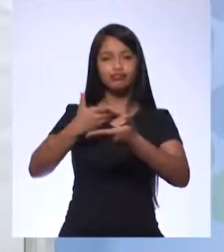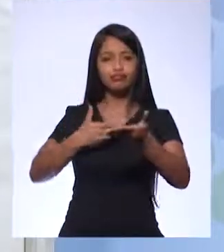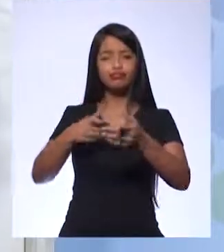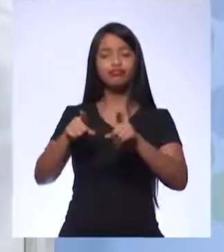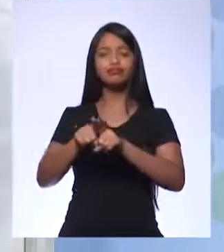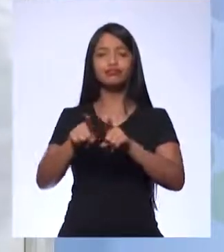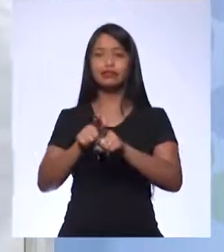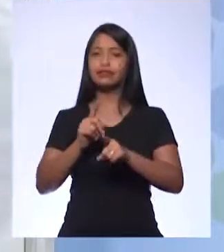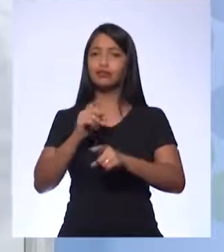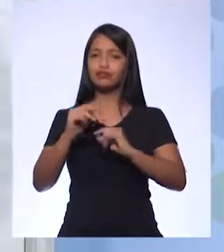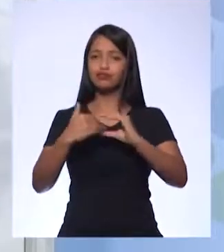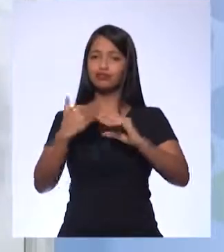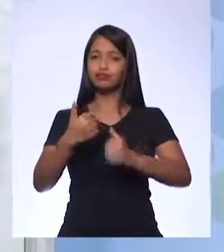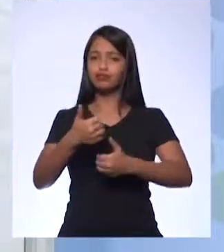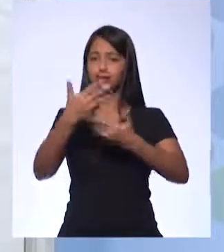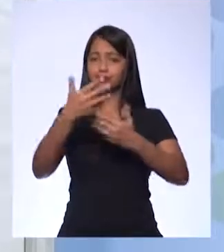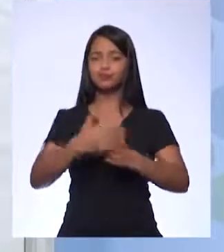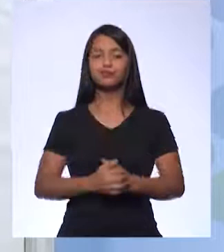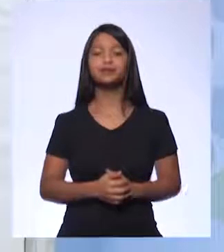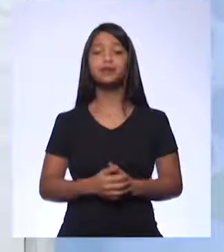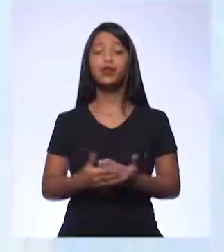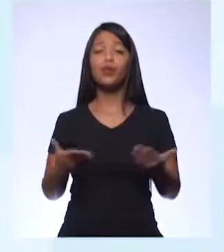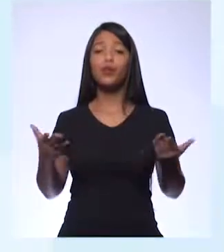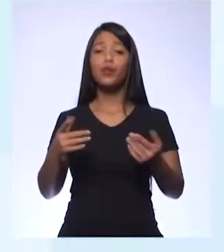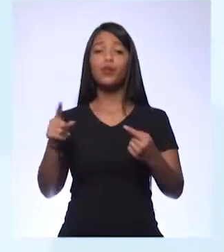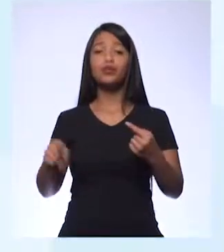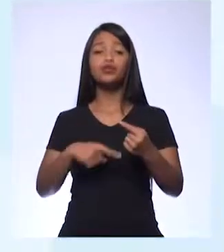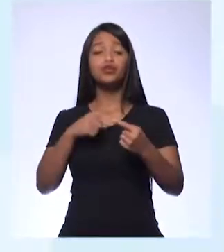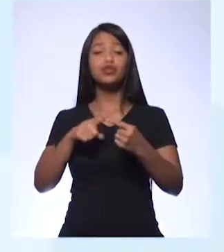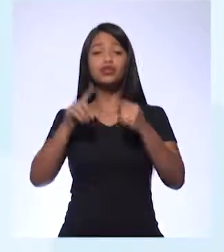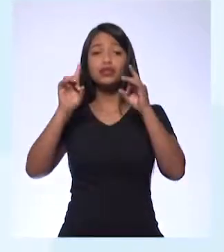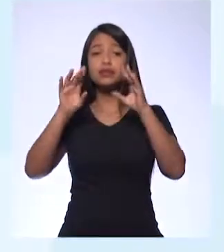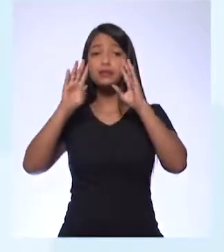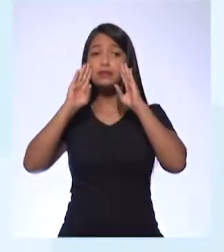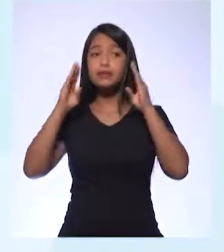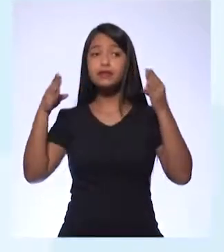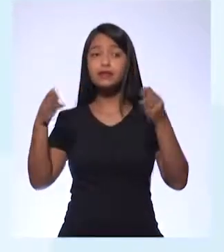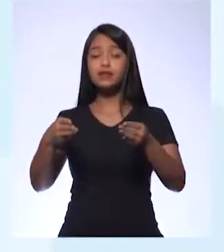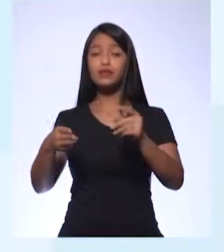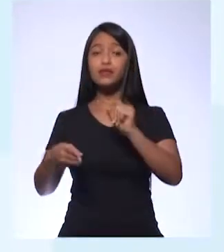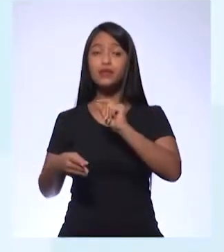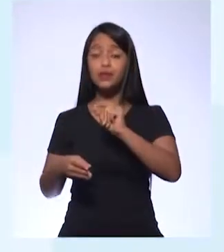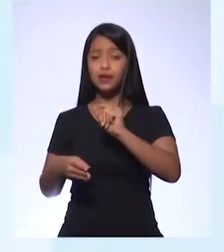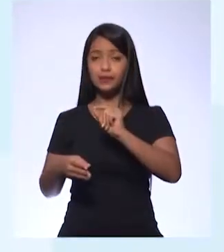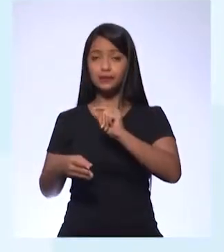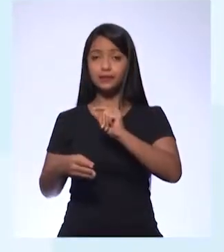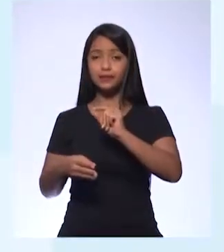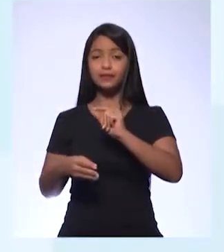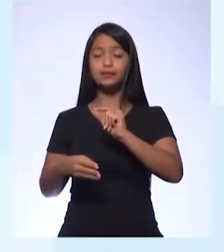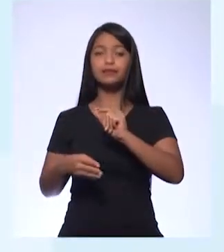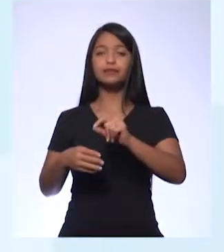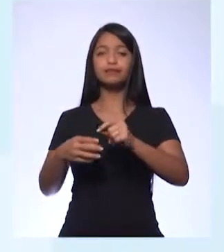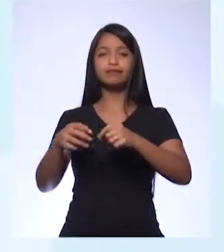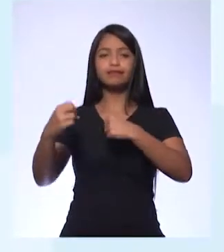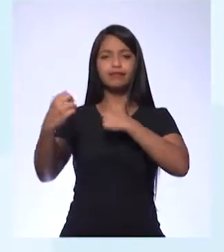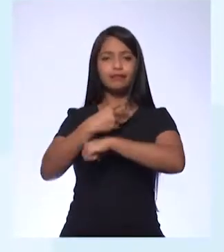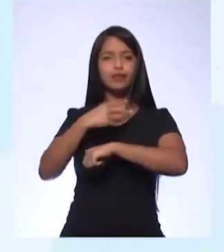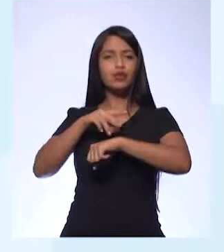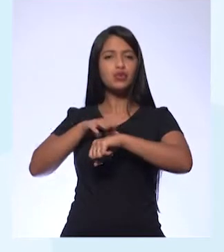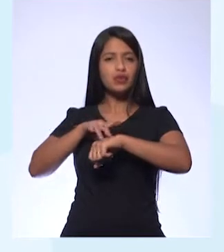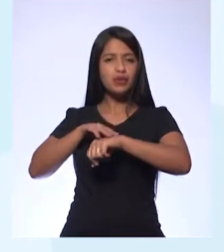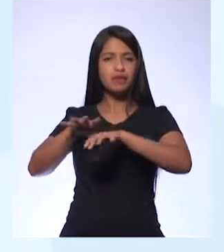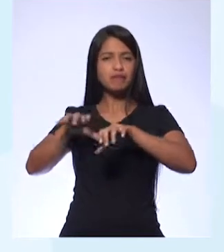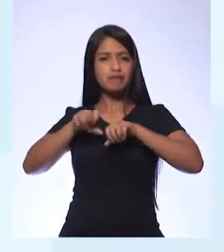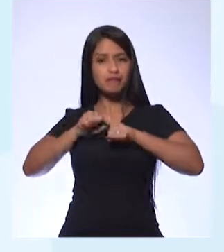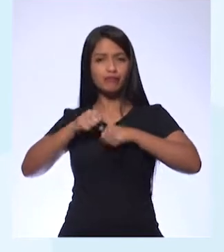O objetivo hoje, específico, né, a gente já está falando aí dos objetivos gerais que estão ligados às infecções sexualmente